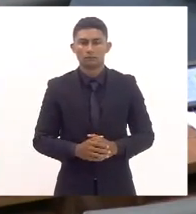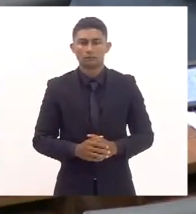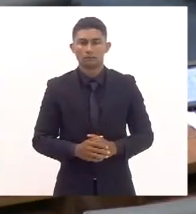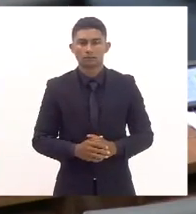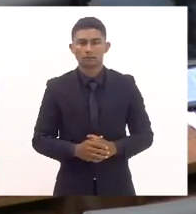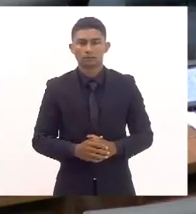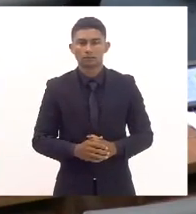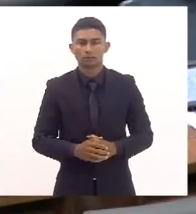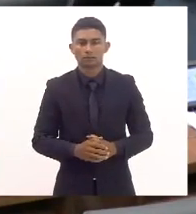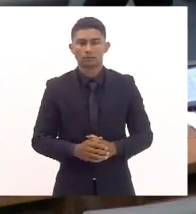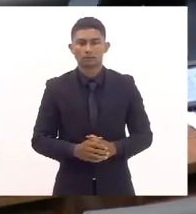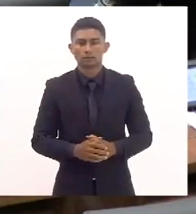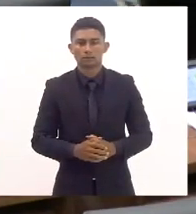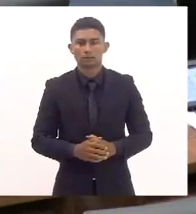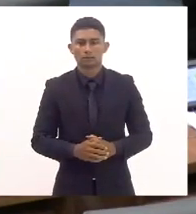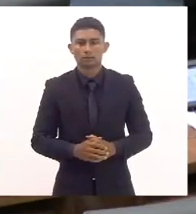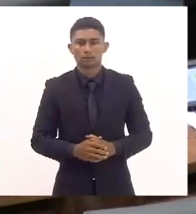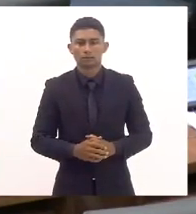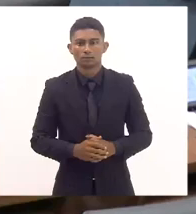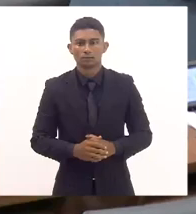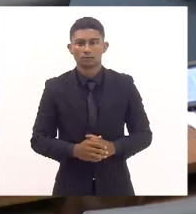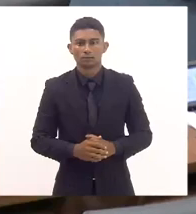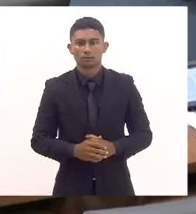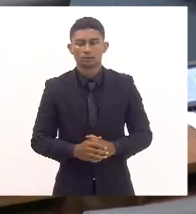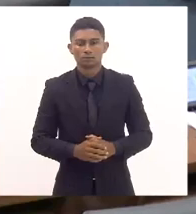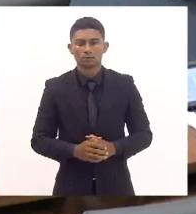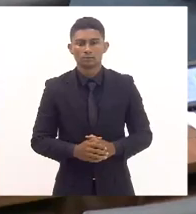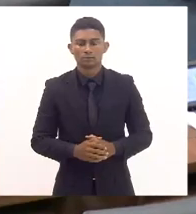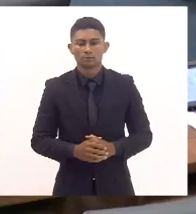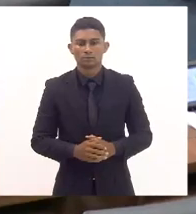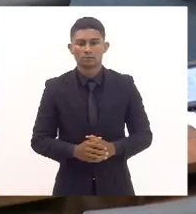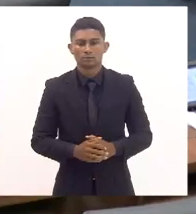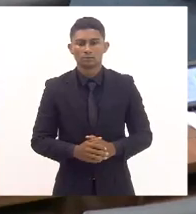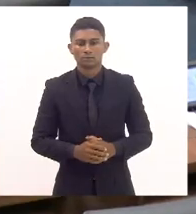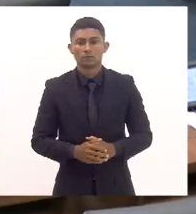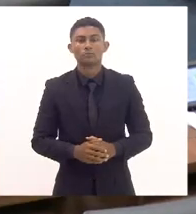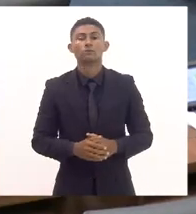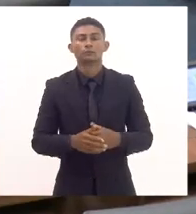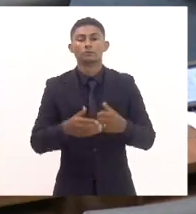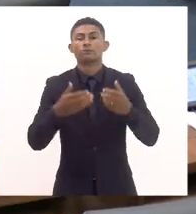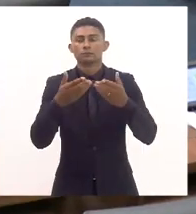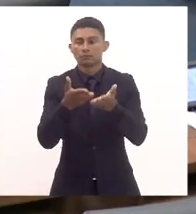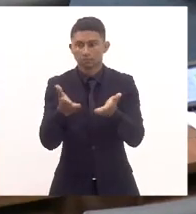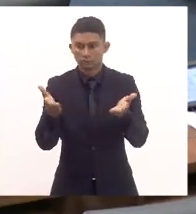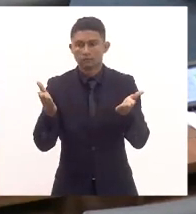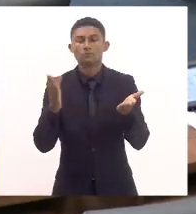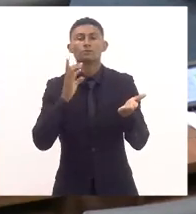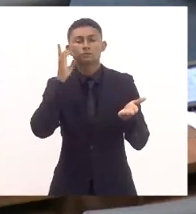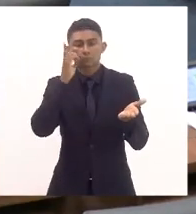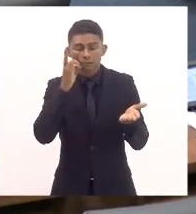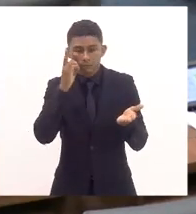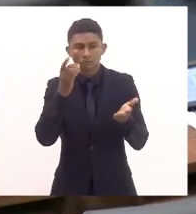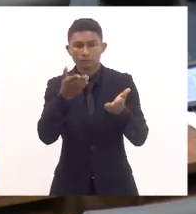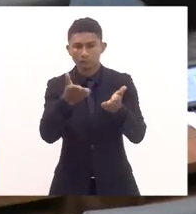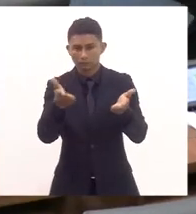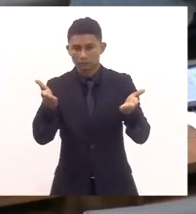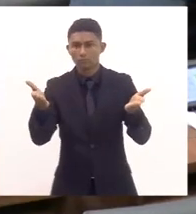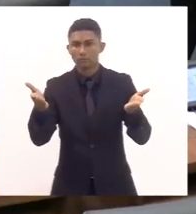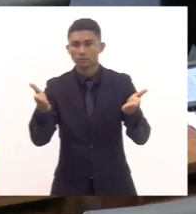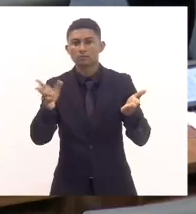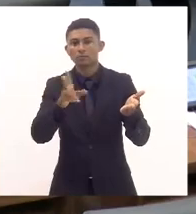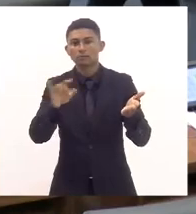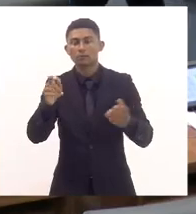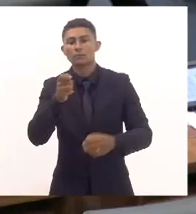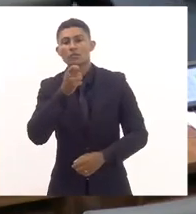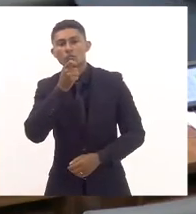e isso e onde os deputados irão ao